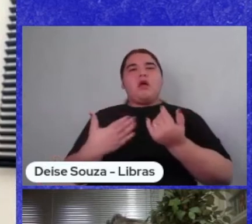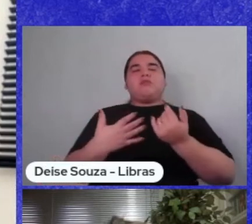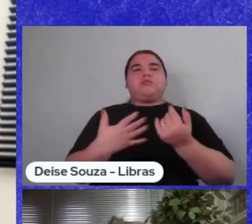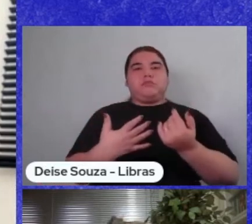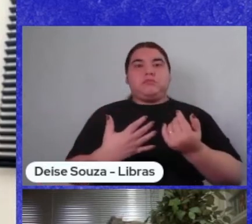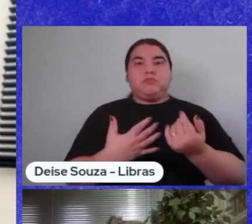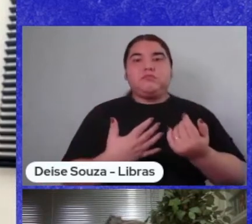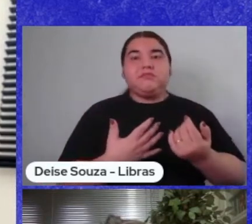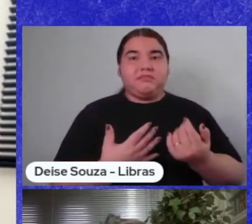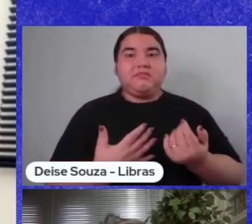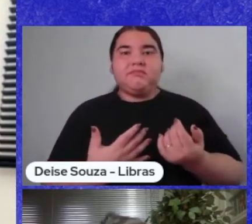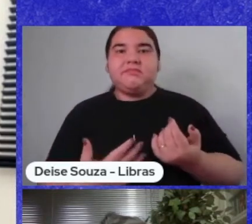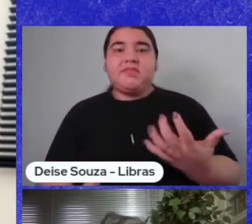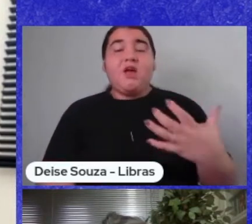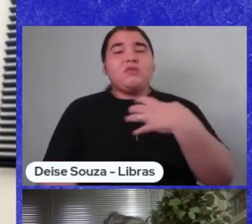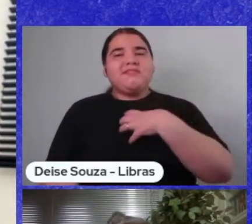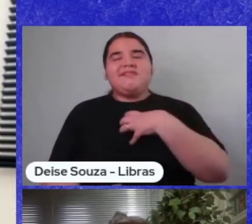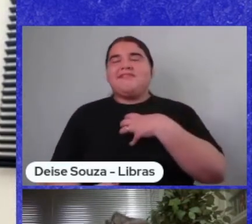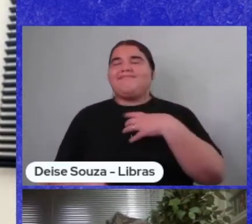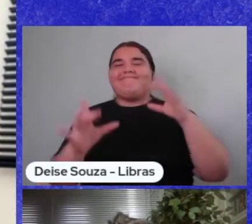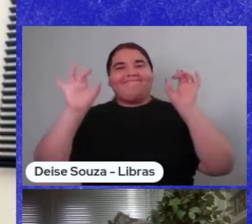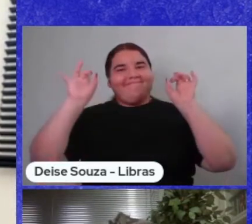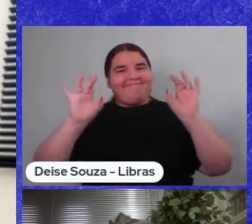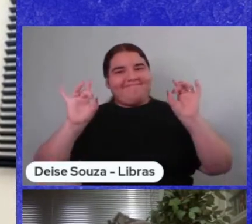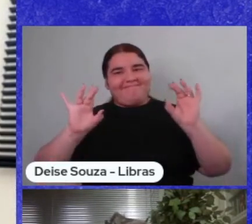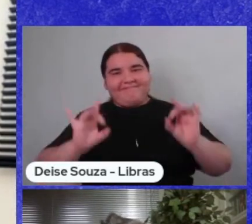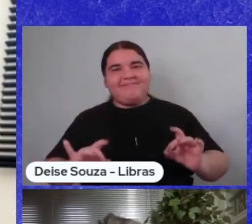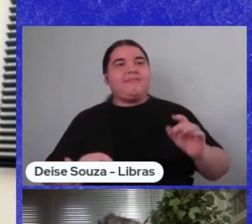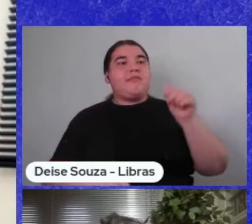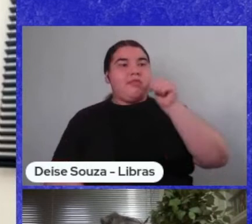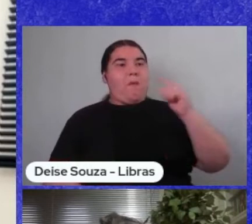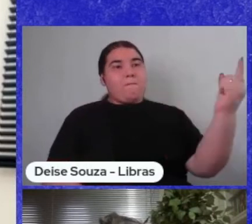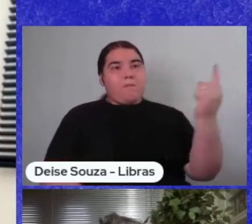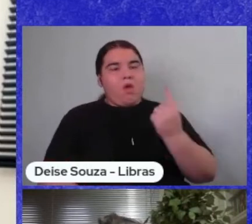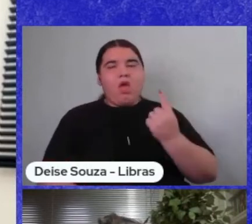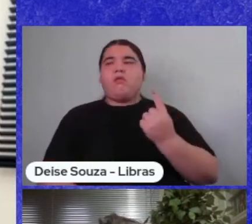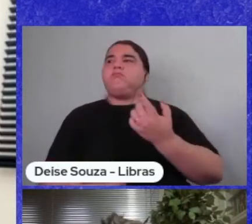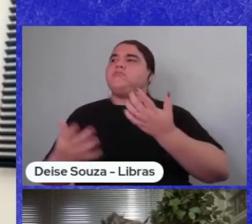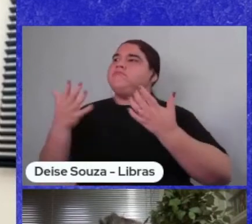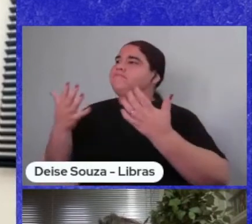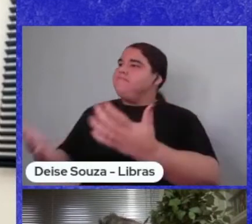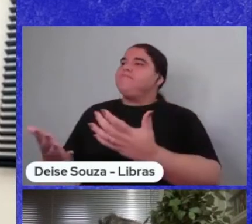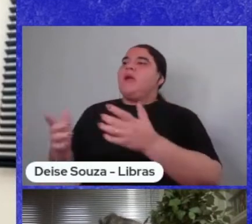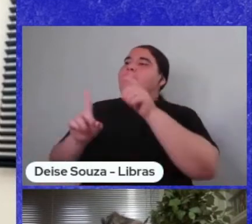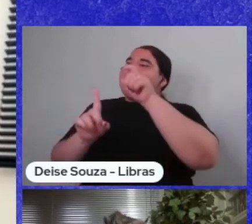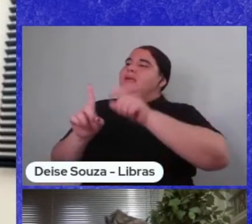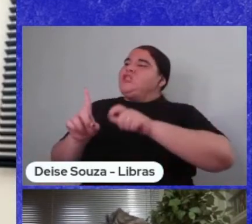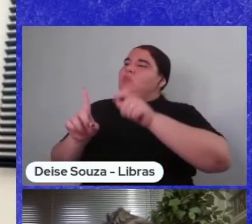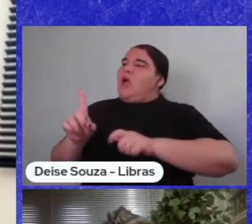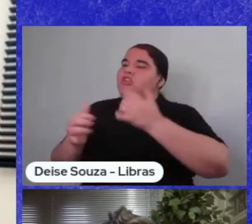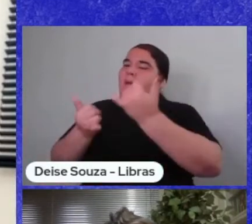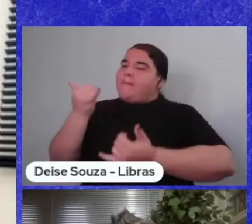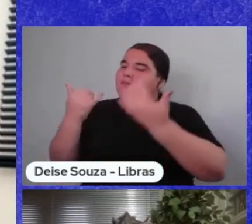era muito, eu me sentia muito realizado, sabe? Quando chegava uma mulher para falar comigo e dizer, eu me vi muito na personagem da